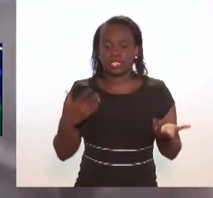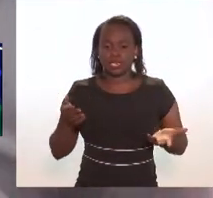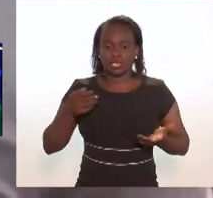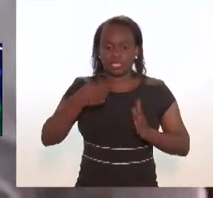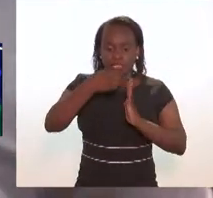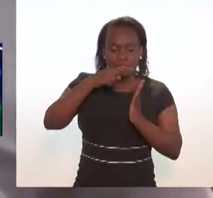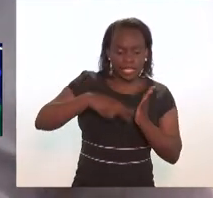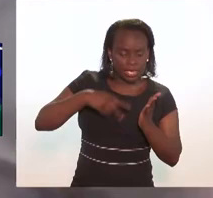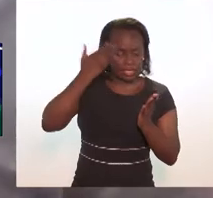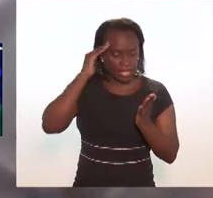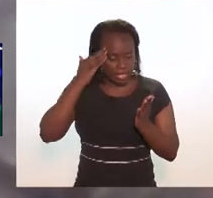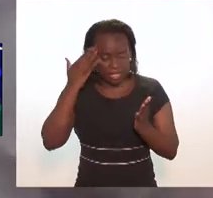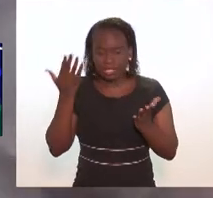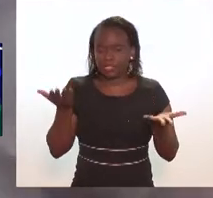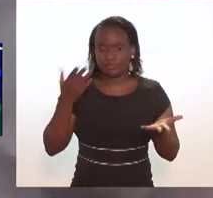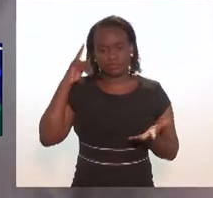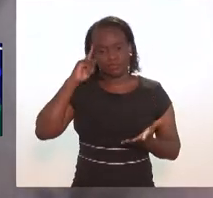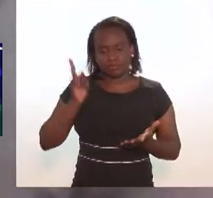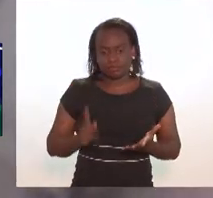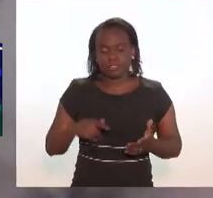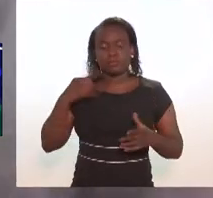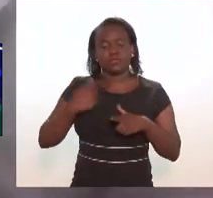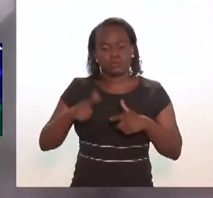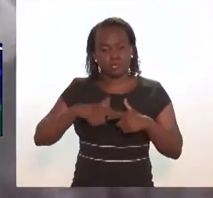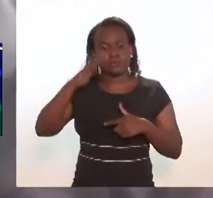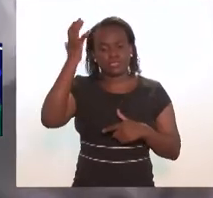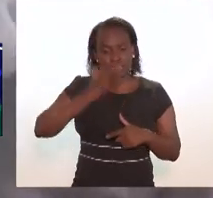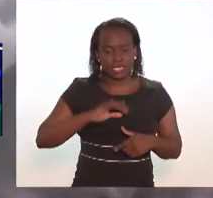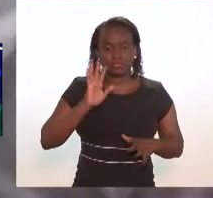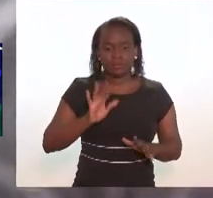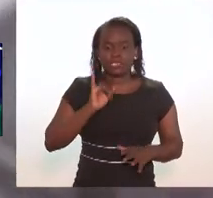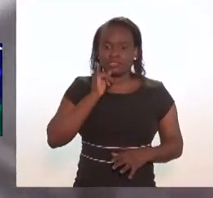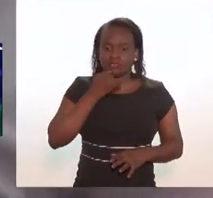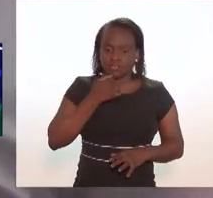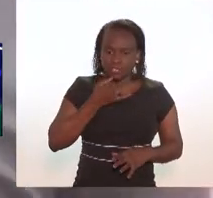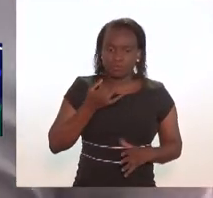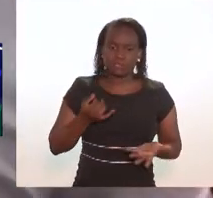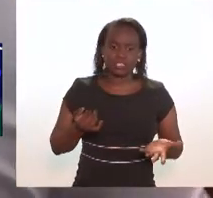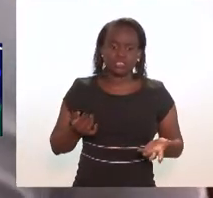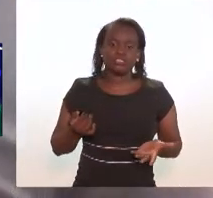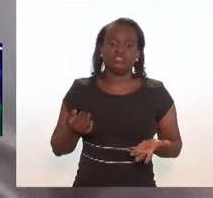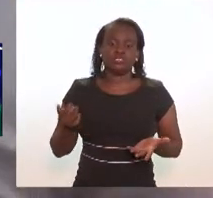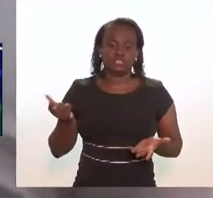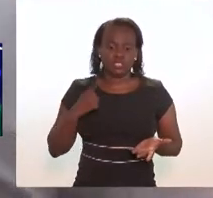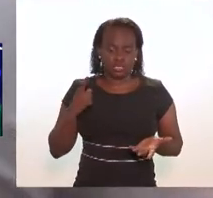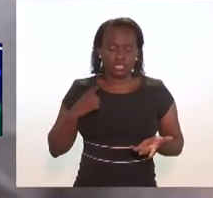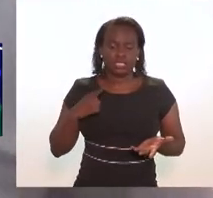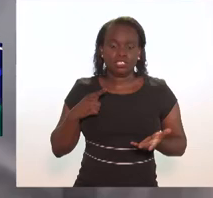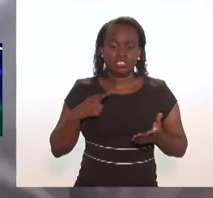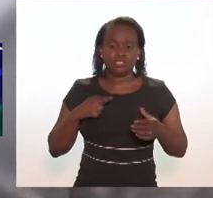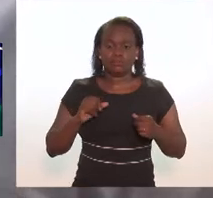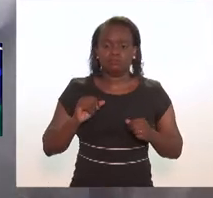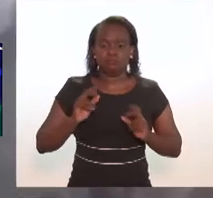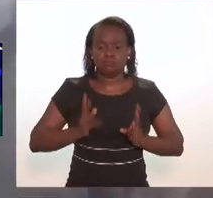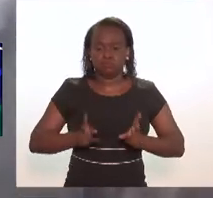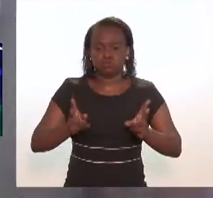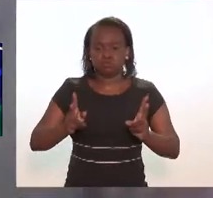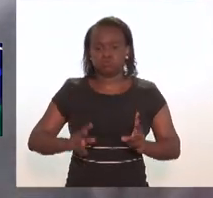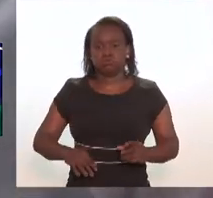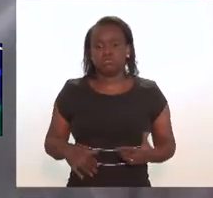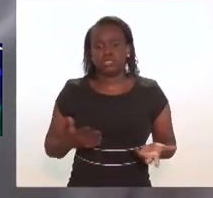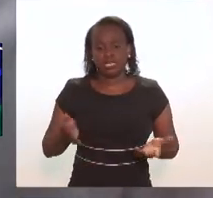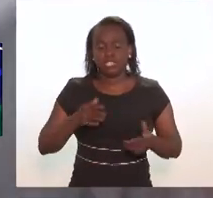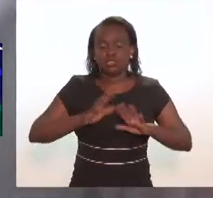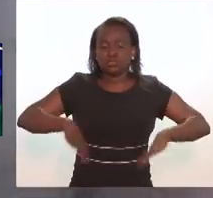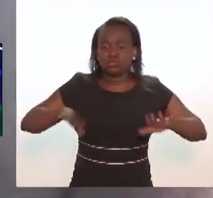texto. Então, isso é um problema muito sério. Infelizmente, as forças do atraso seguem a todo vapor para tentar emburrecer a